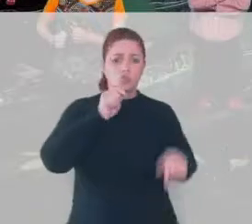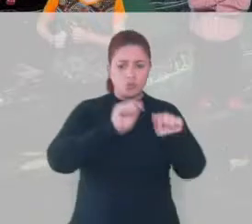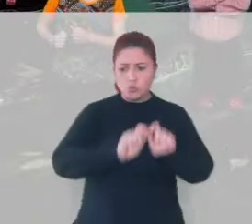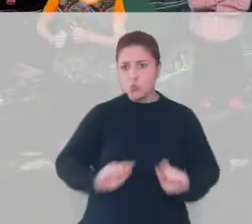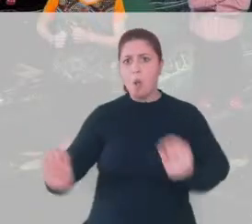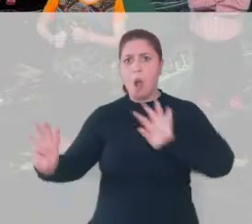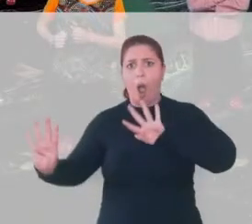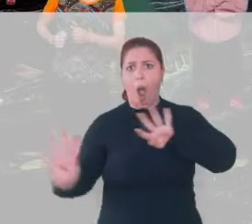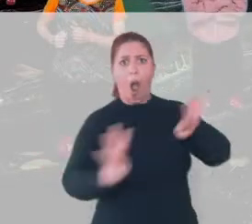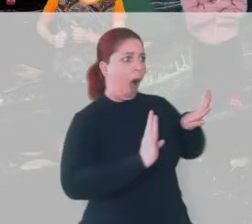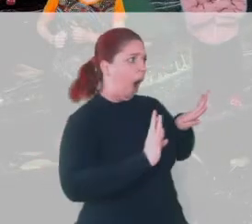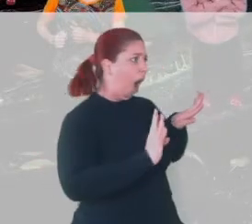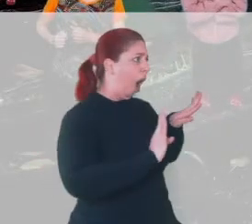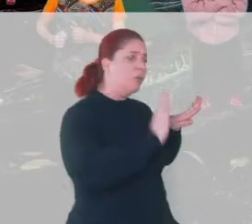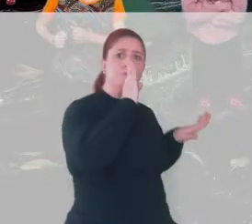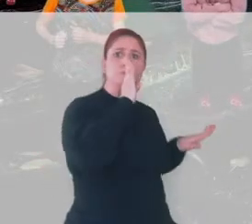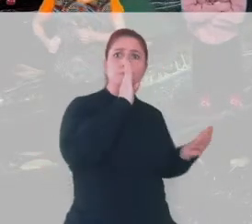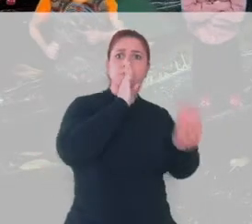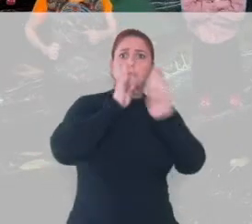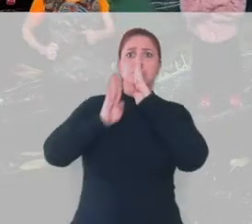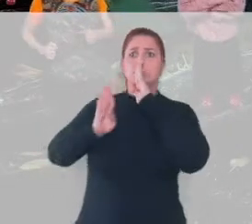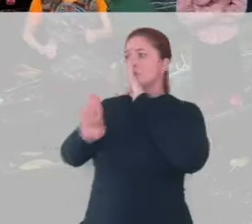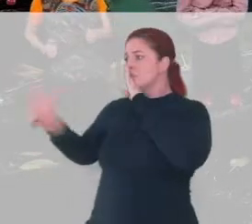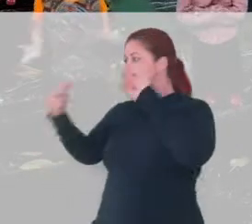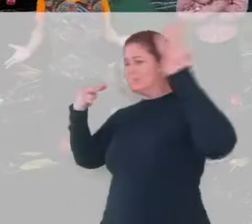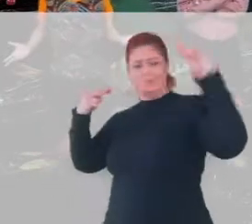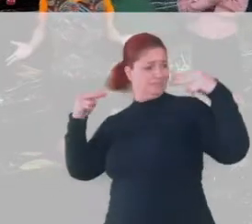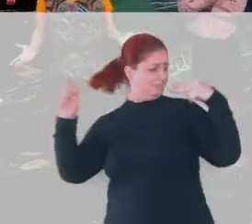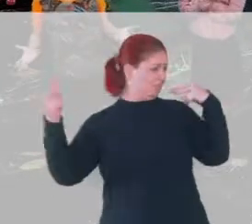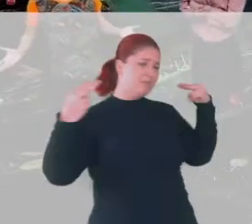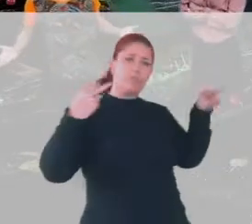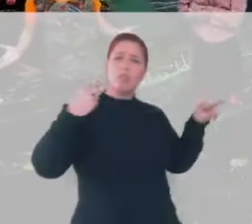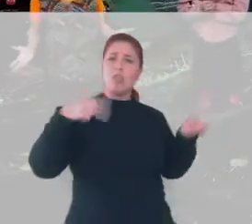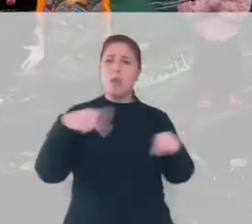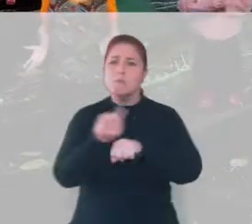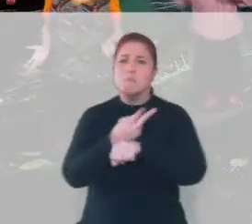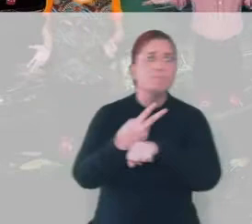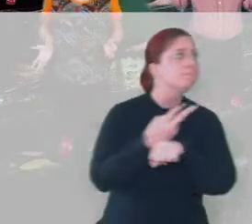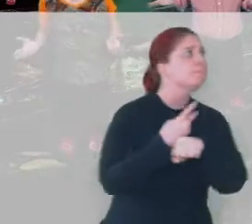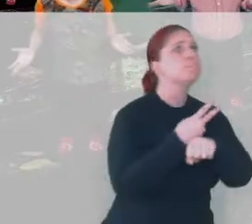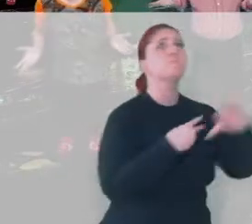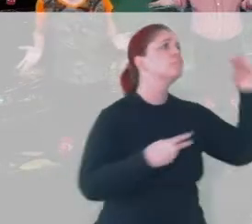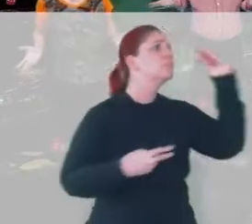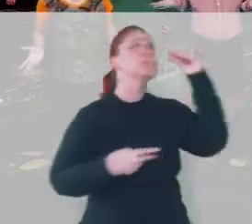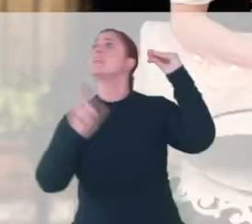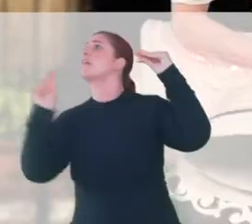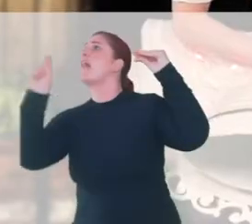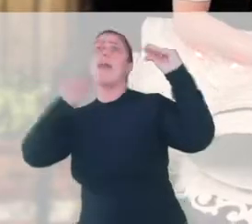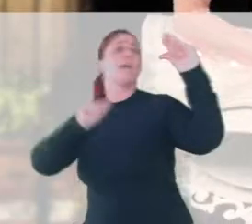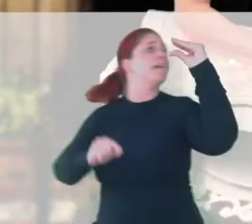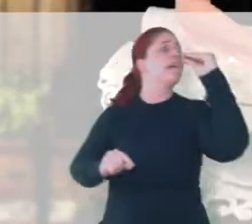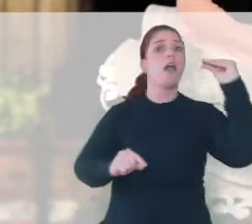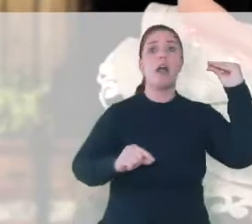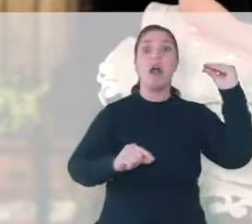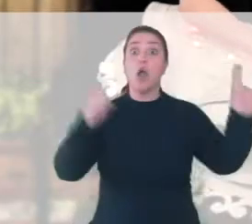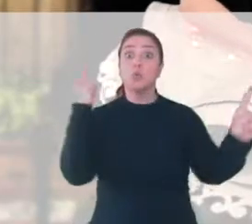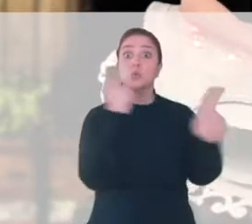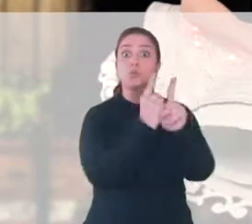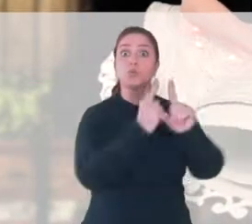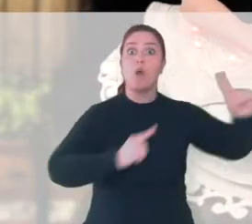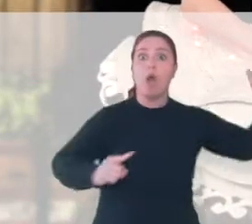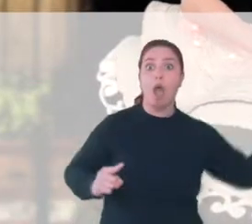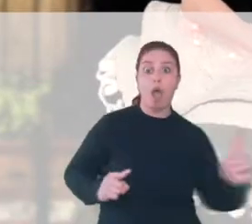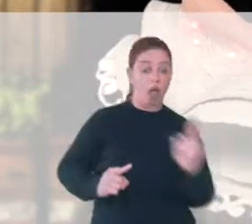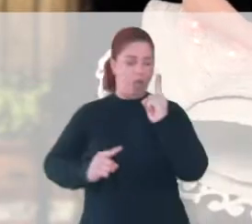Tudo se calou. Os homenzinhos se entreolharam e começaram a procurar de onde tinha vindo aquela voz. Assim que o